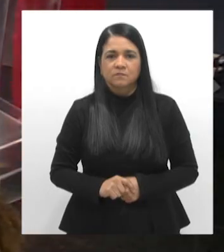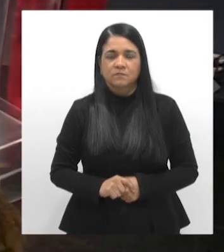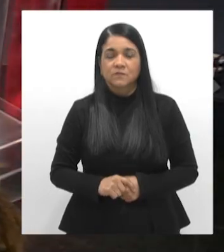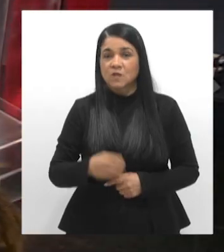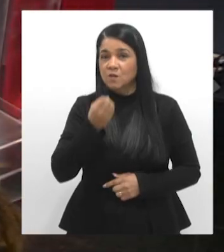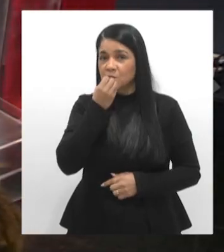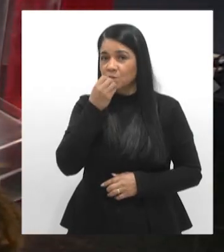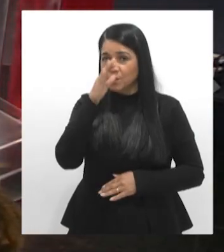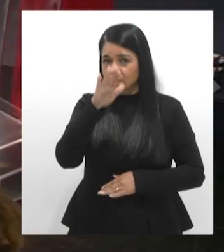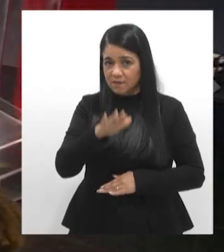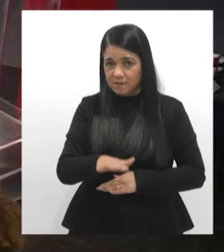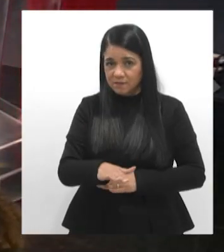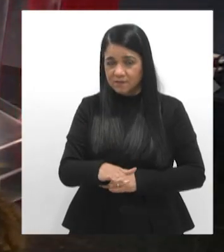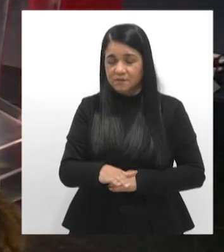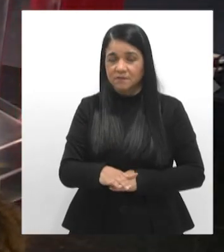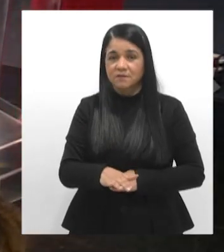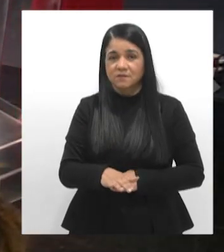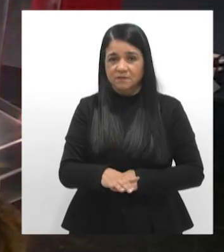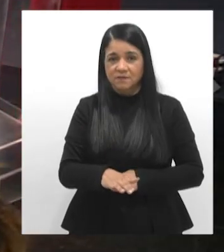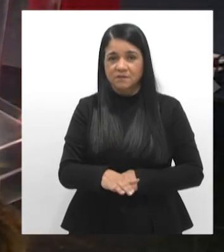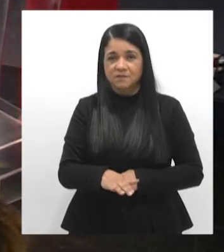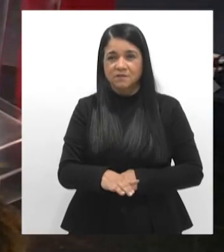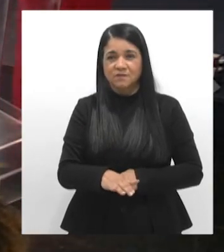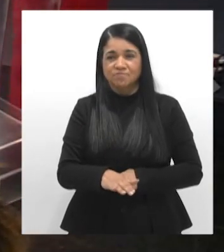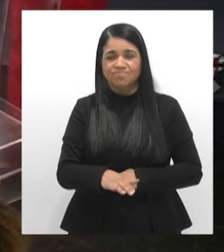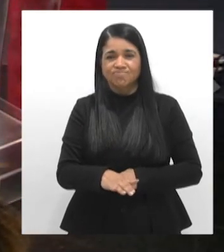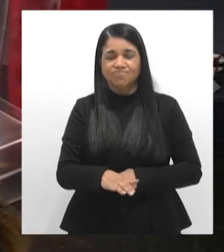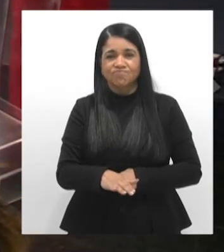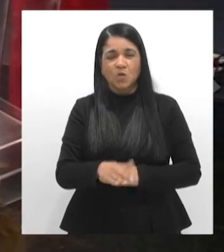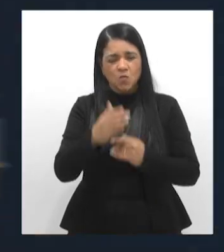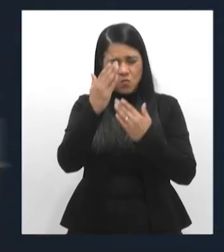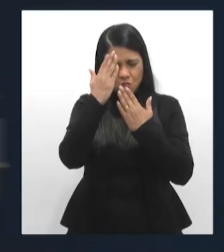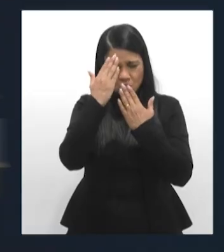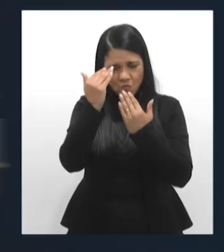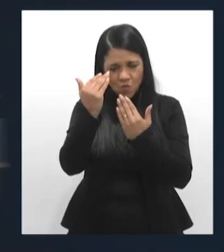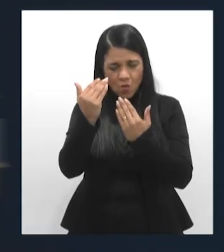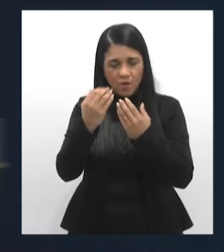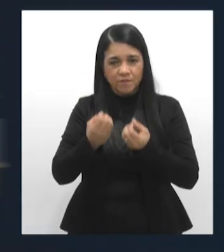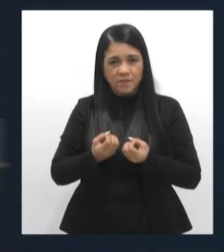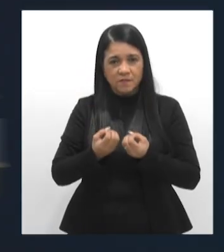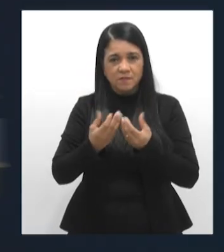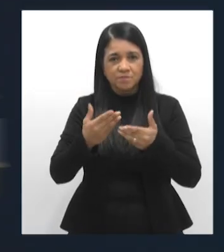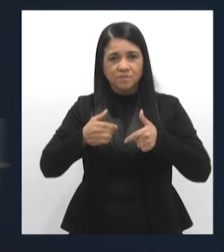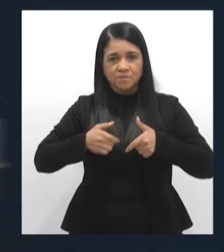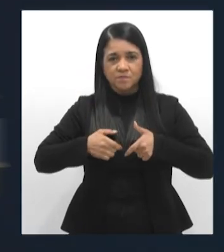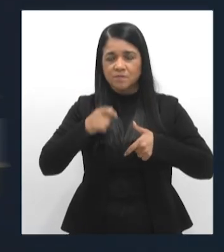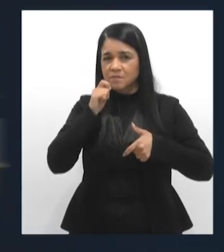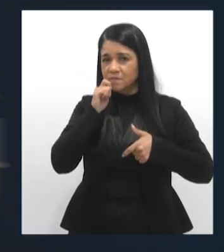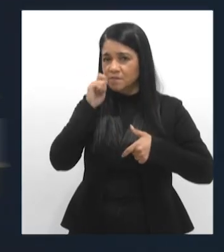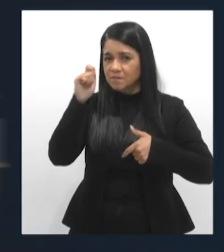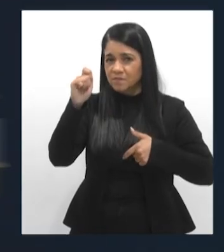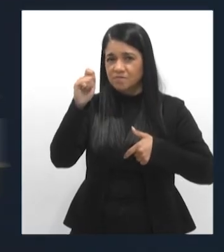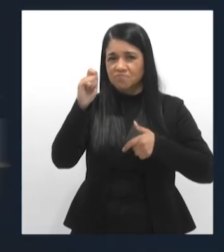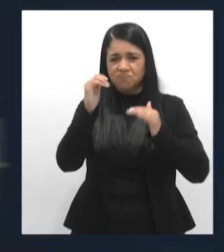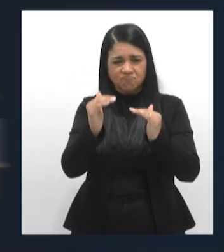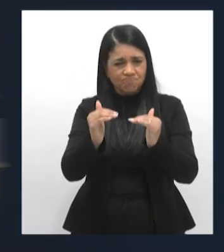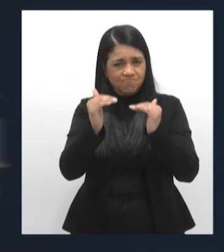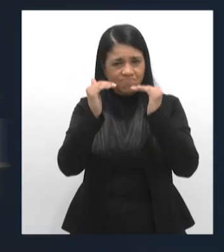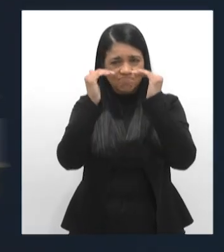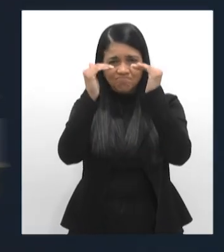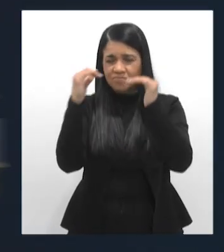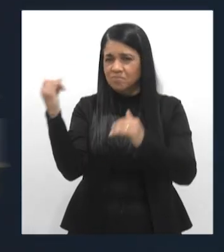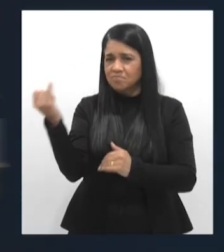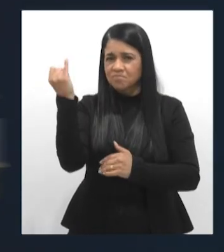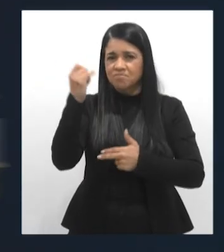Boa tarde. É com profunda honra que entregamos a medalha Tiradentes, a mais alta comenda do